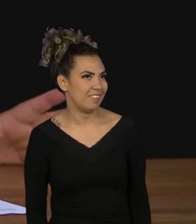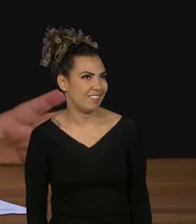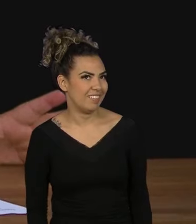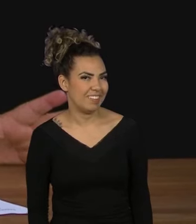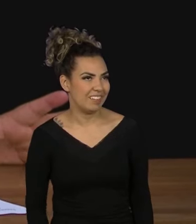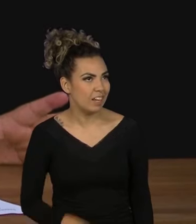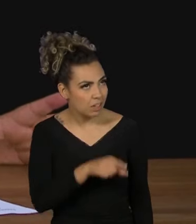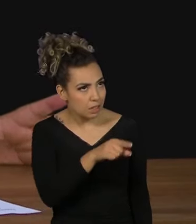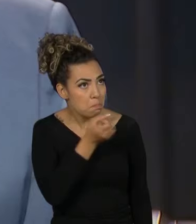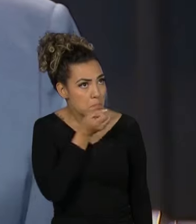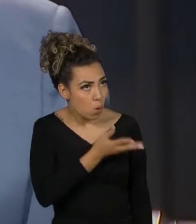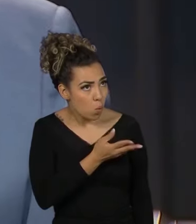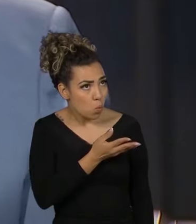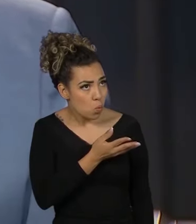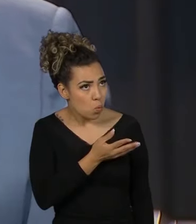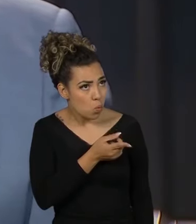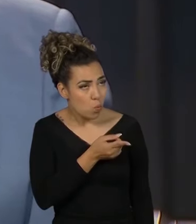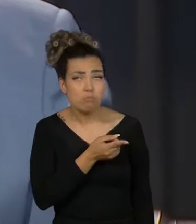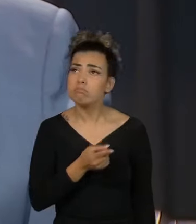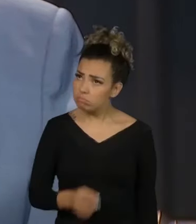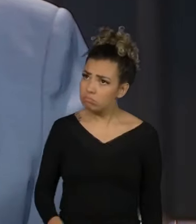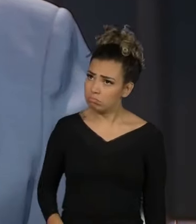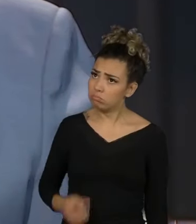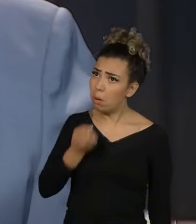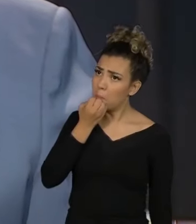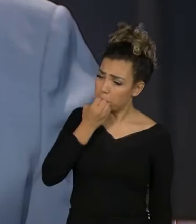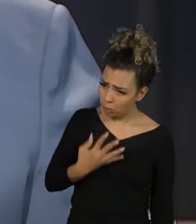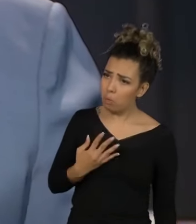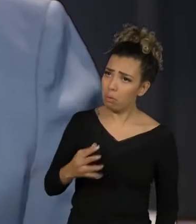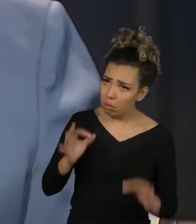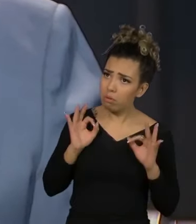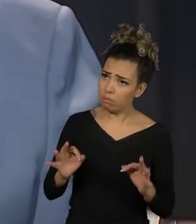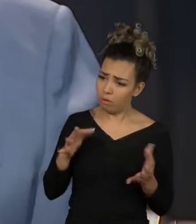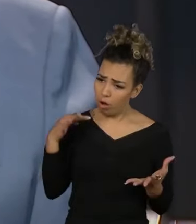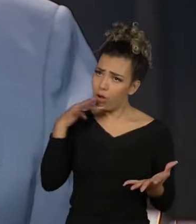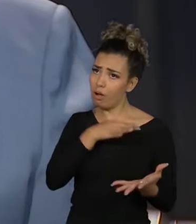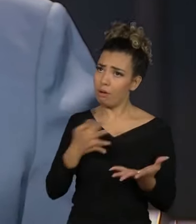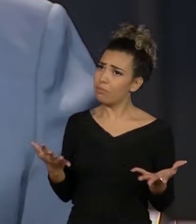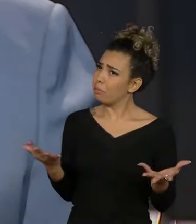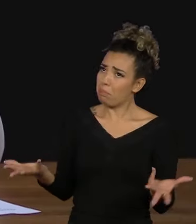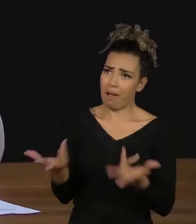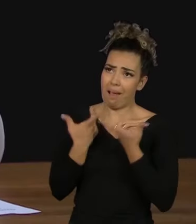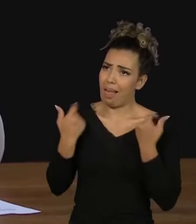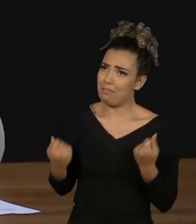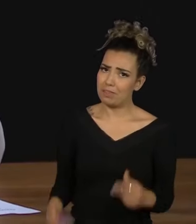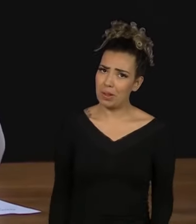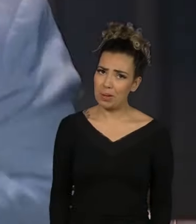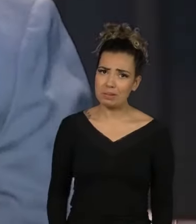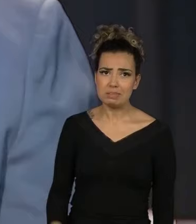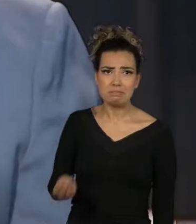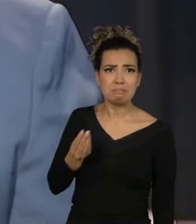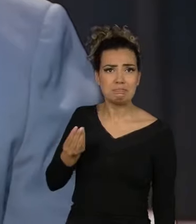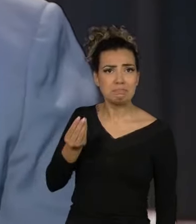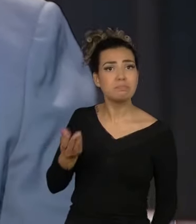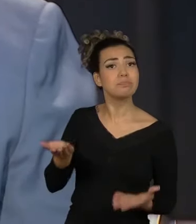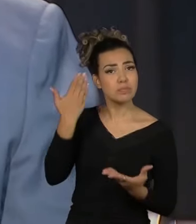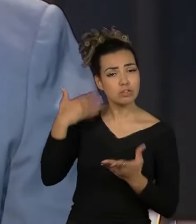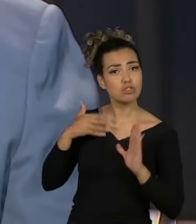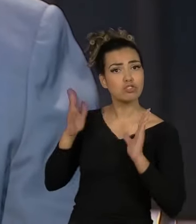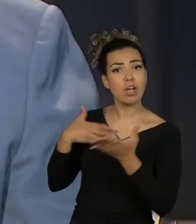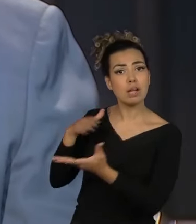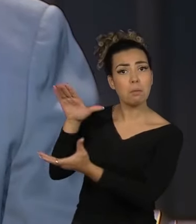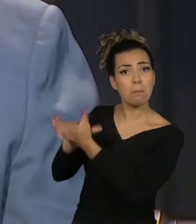é bom mesmo não acho que é que que é isso isso é maravilhoso primeira vez que eu conheci minha Mã eu fiz um Miojo para